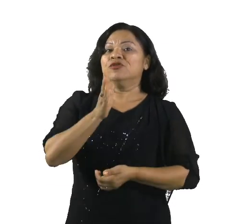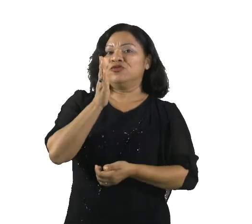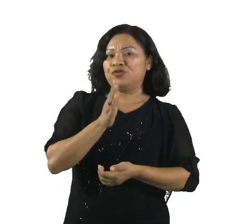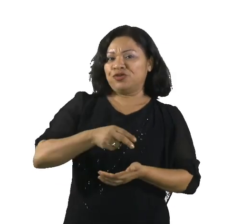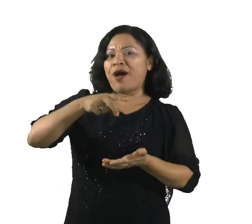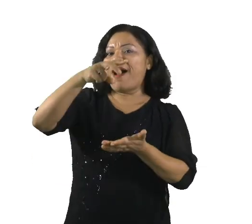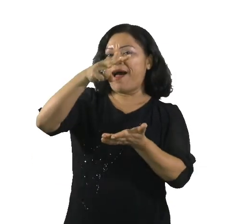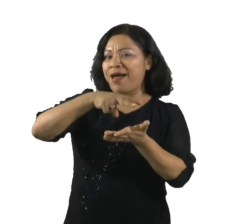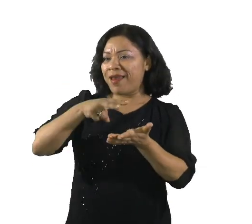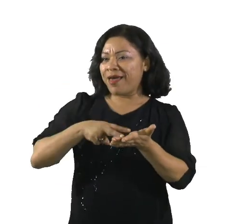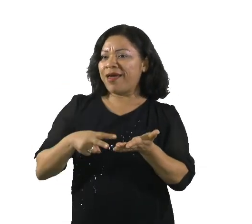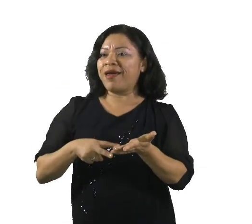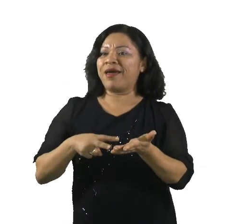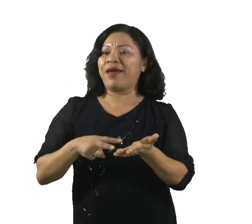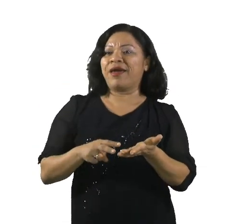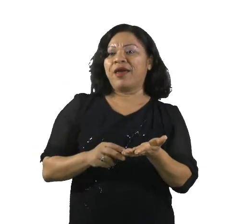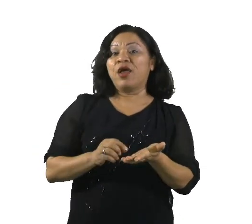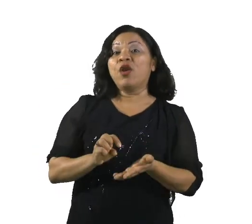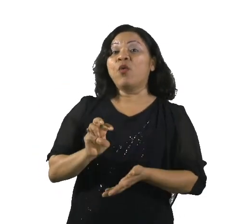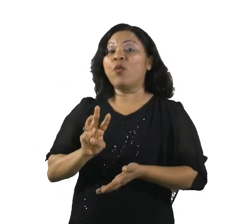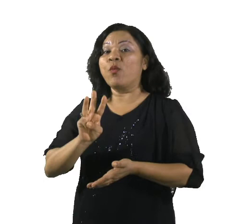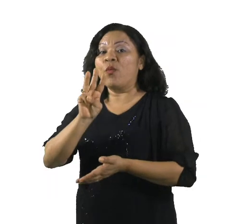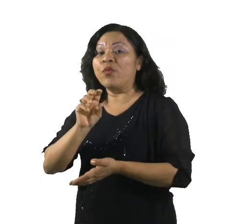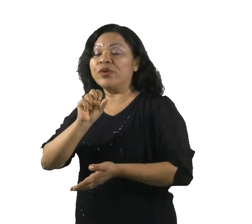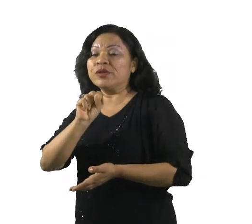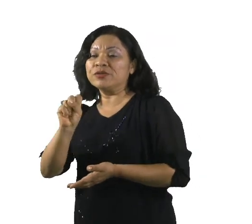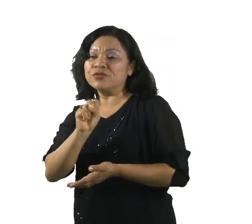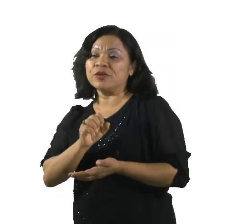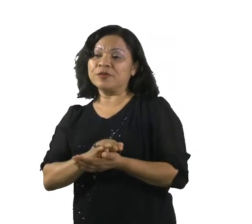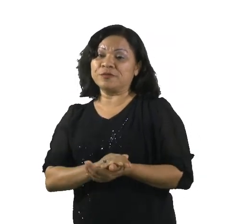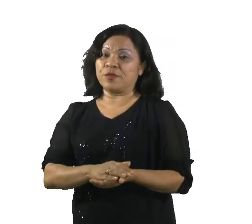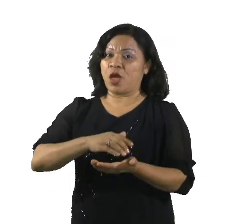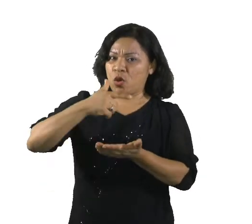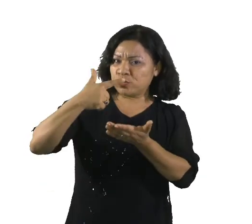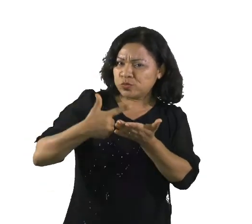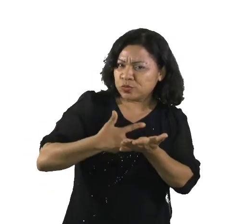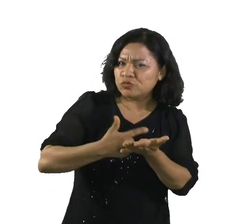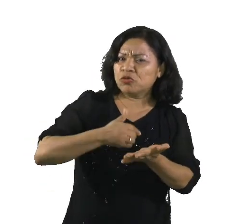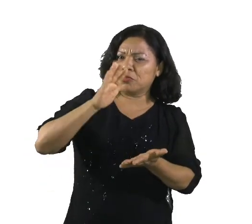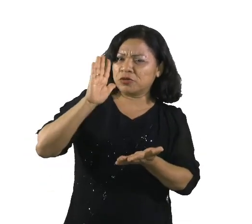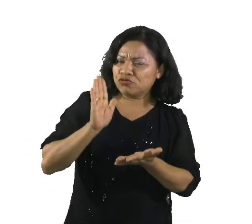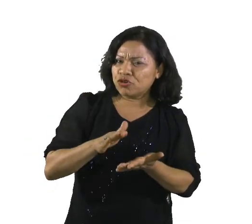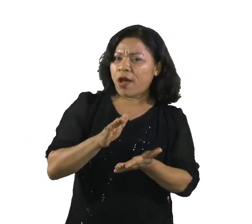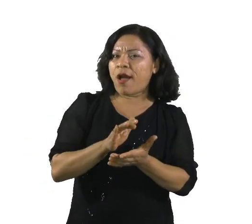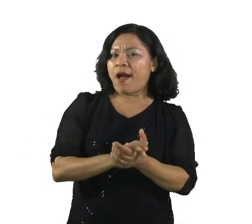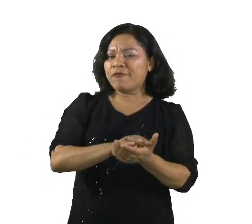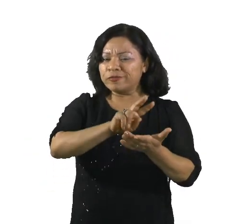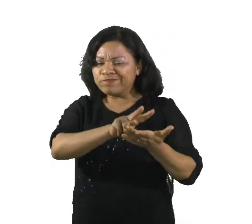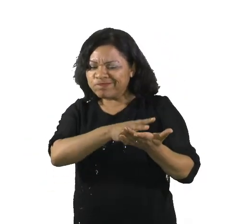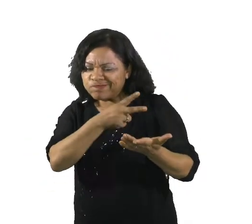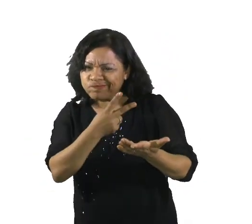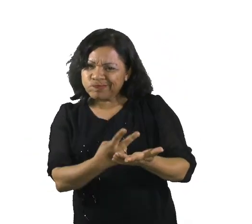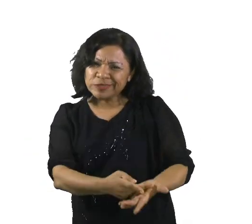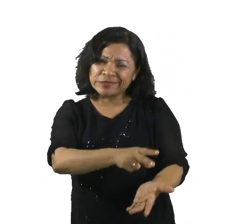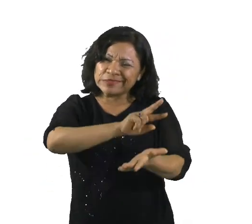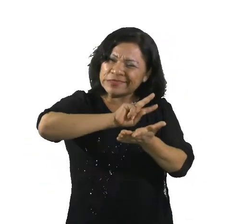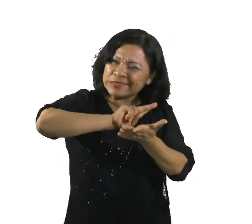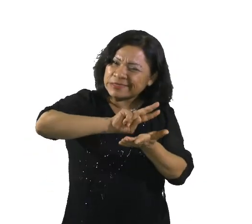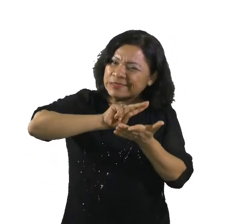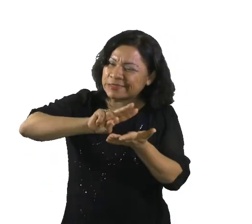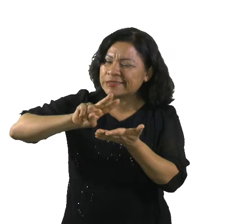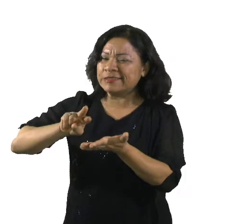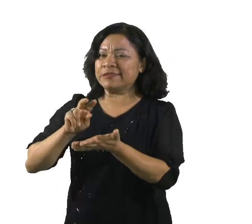autores mais conhecidos do mundo. Suas obras já foram interpretadas centenas de vezes.